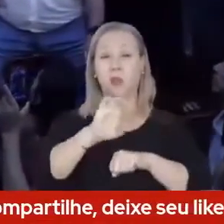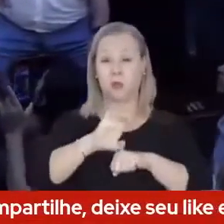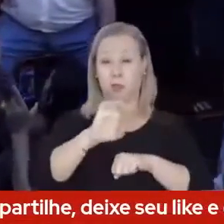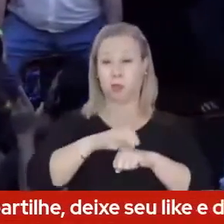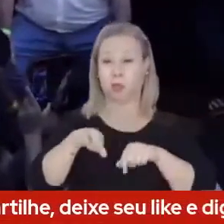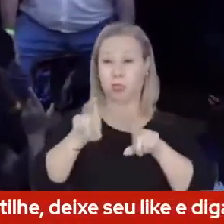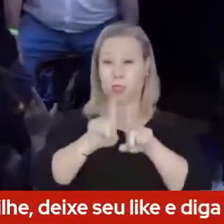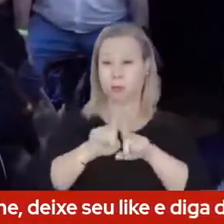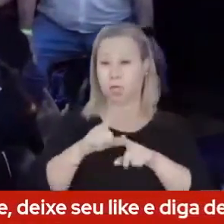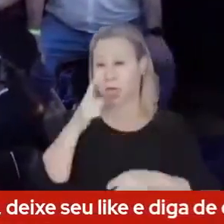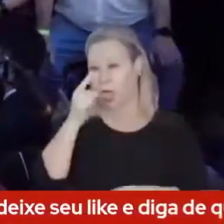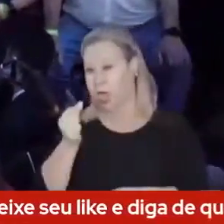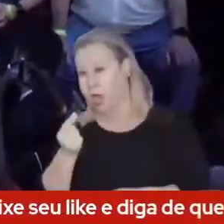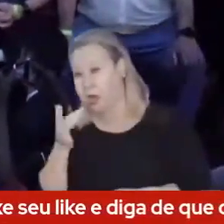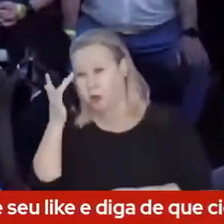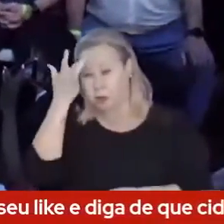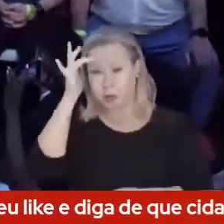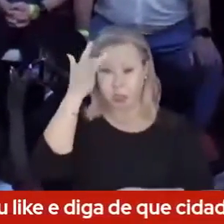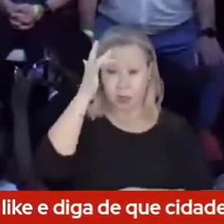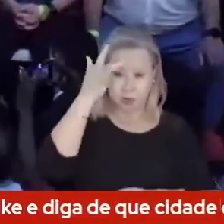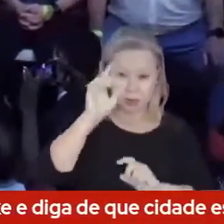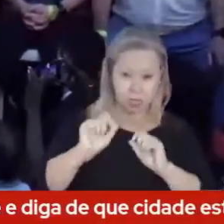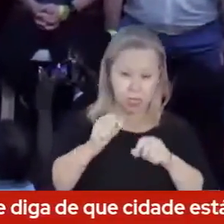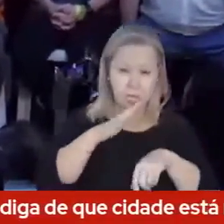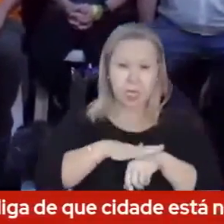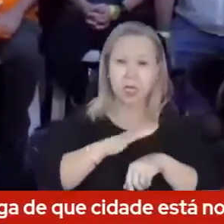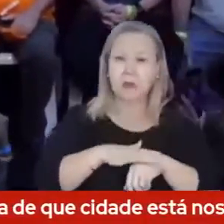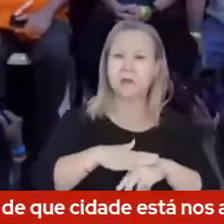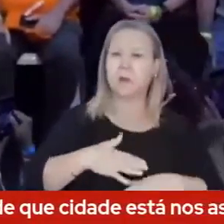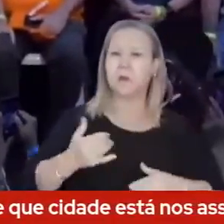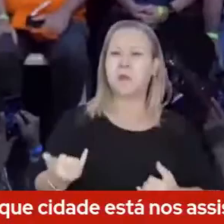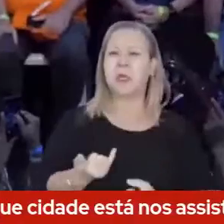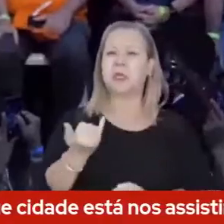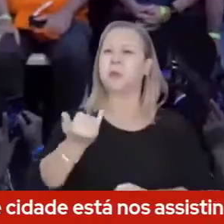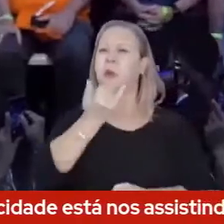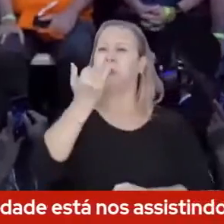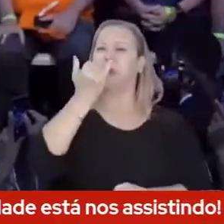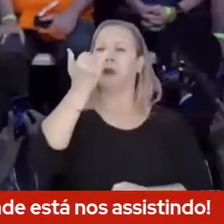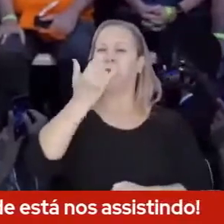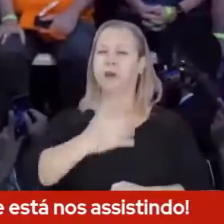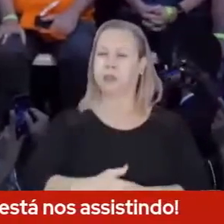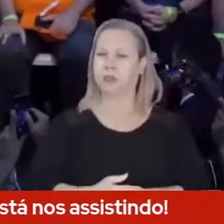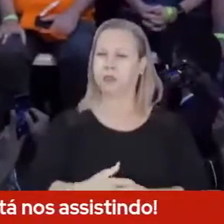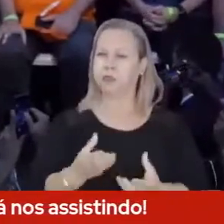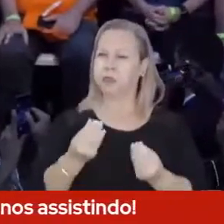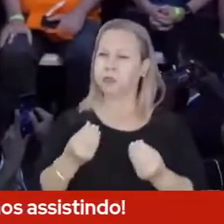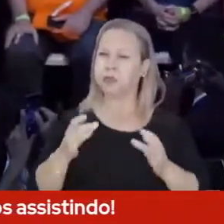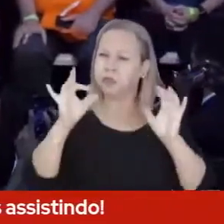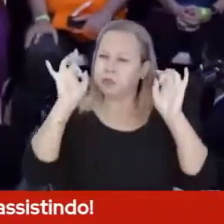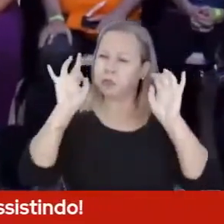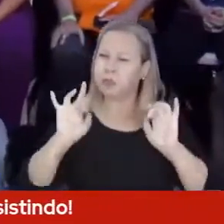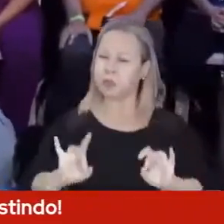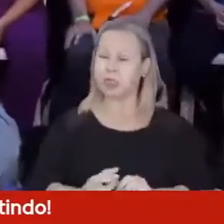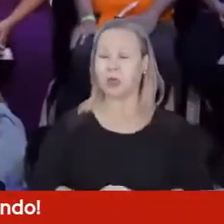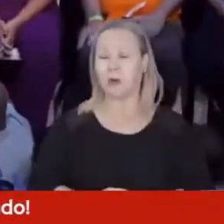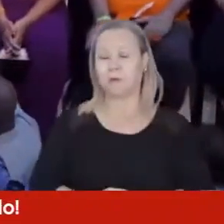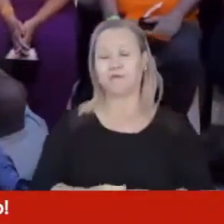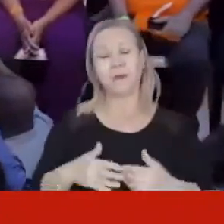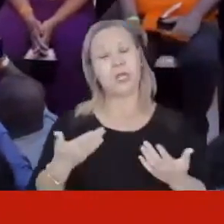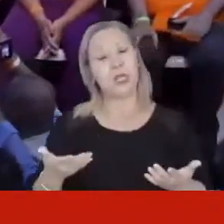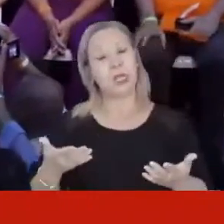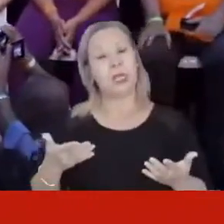constituinte, mas foi um momento rico, um momento de ouro da política nacional. Talvez tenha sido o momento em